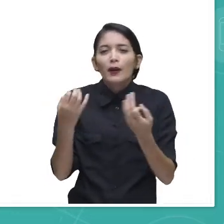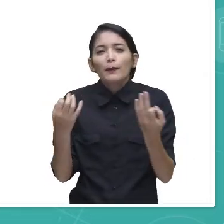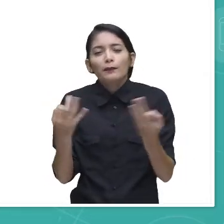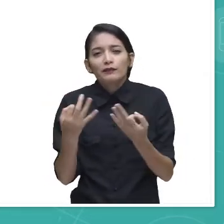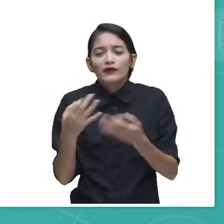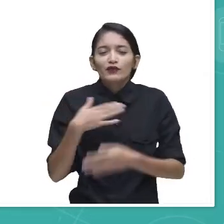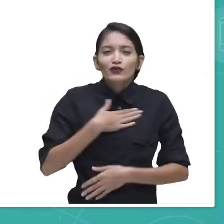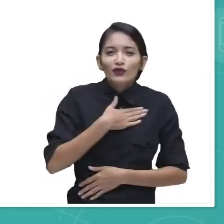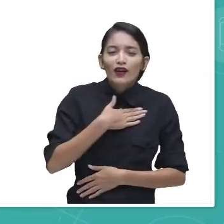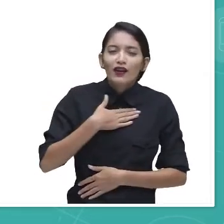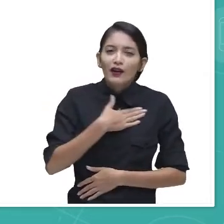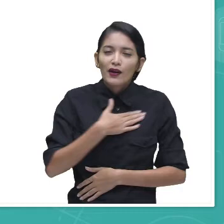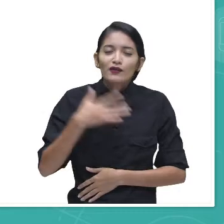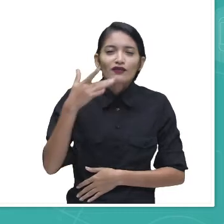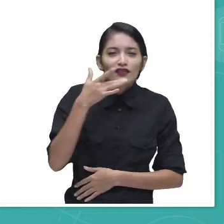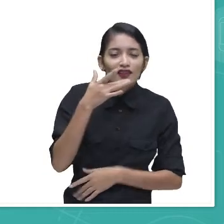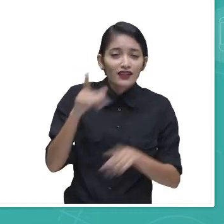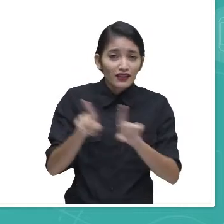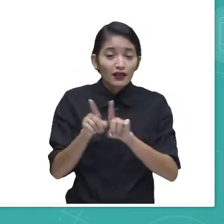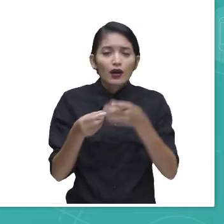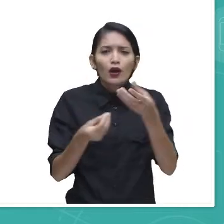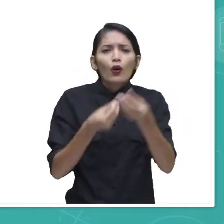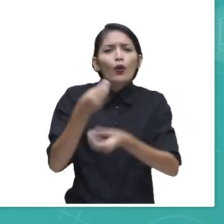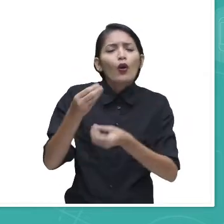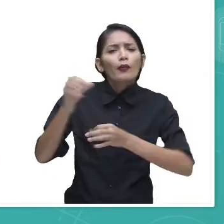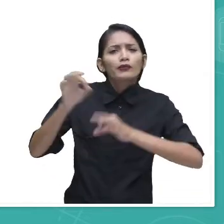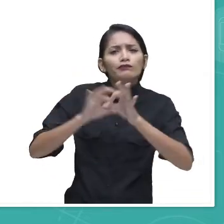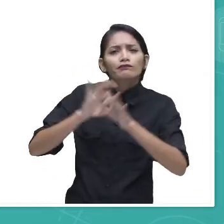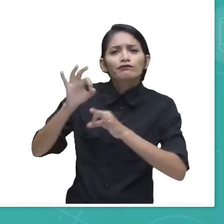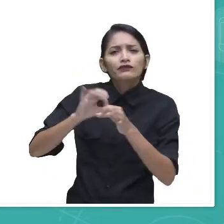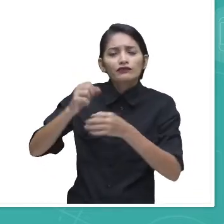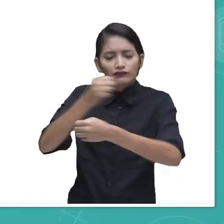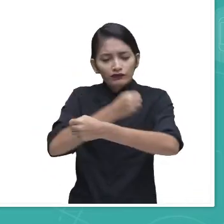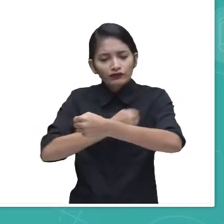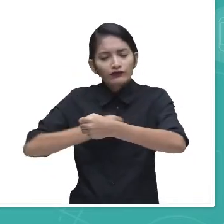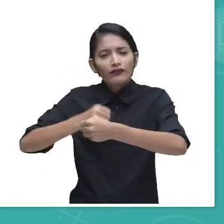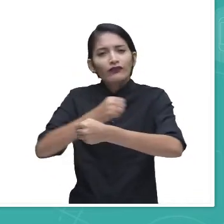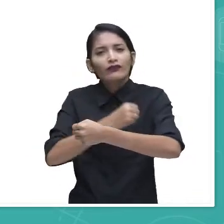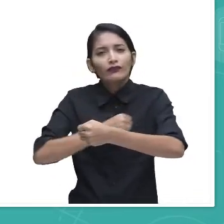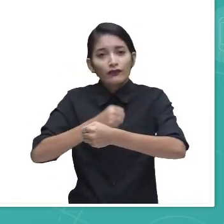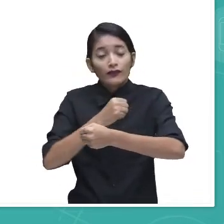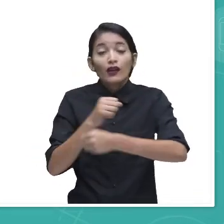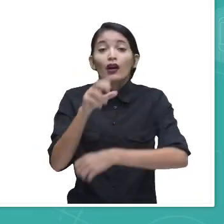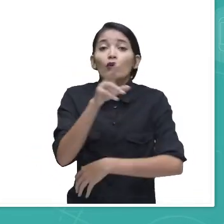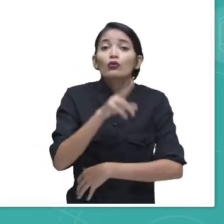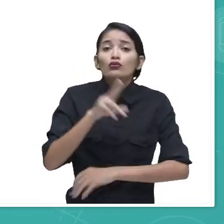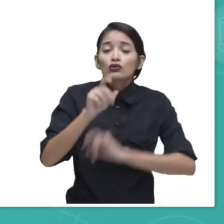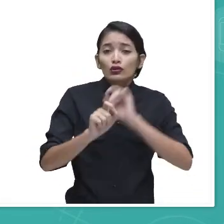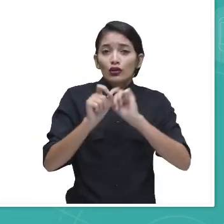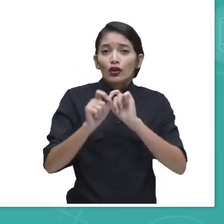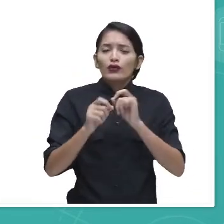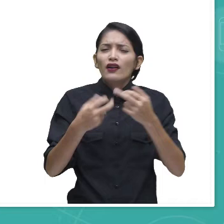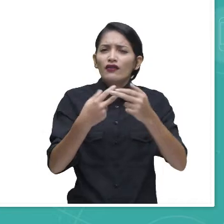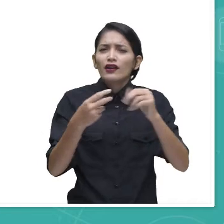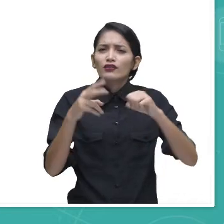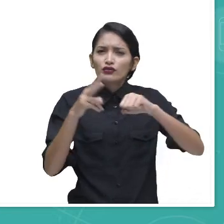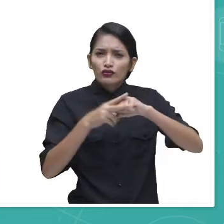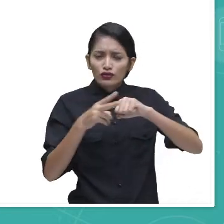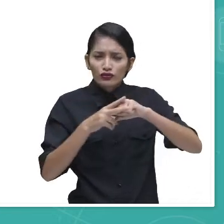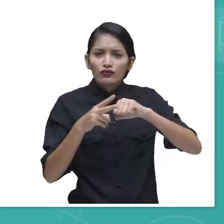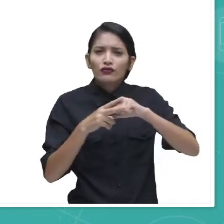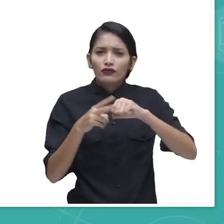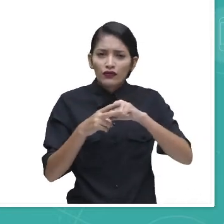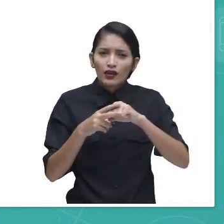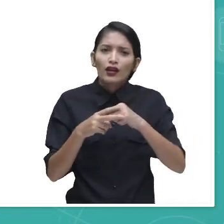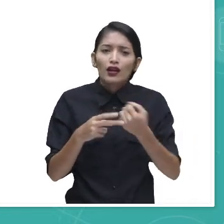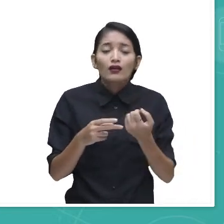bem gostoso. O modo de fazer também, você vai utilizar os verbos no tempo imperativo, né?